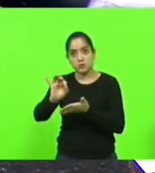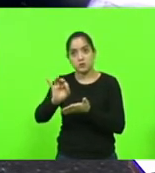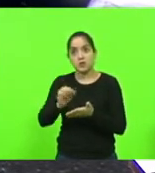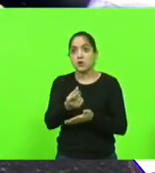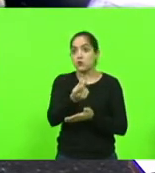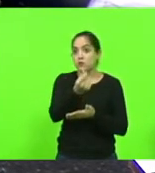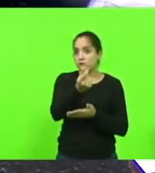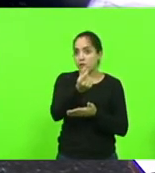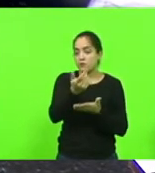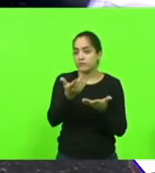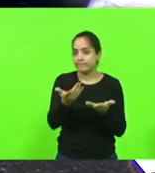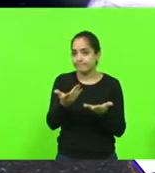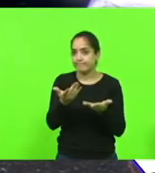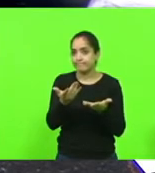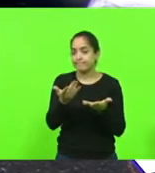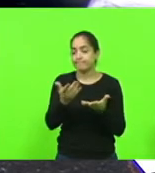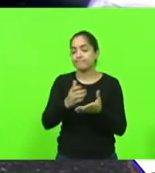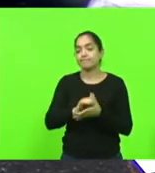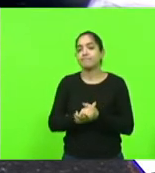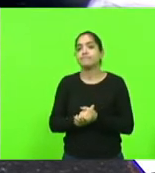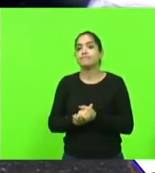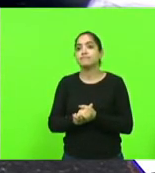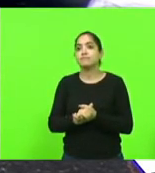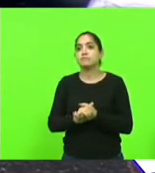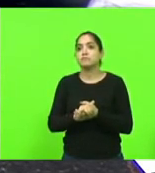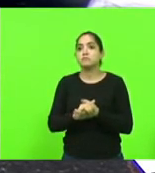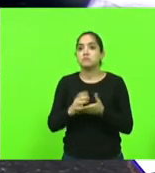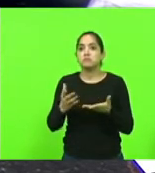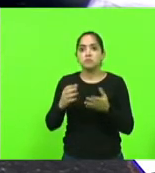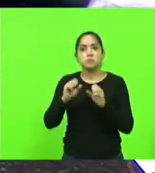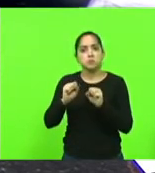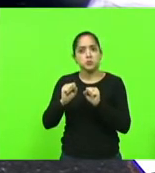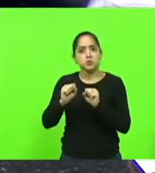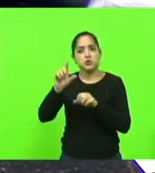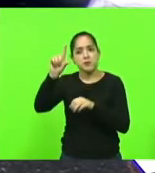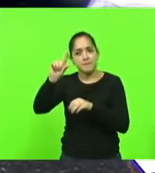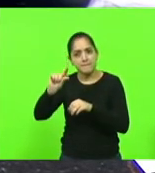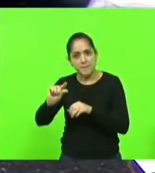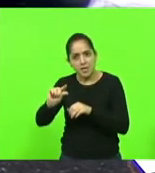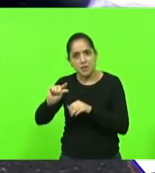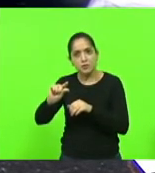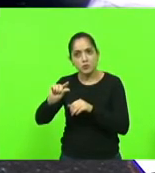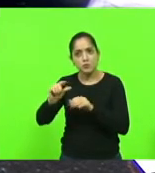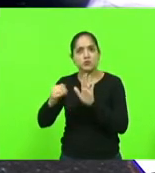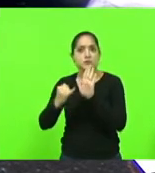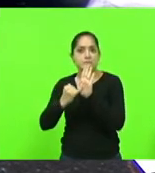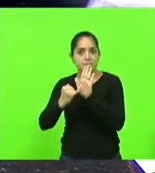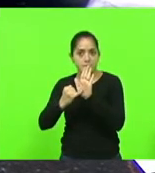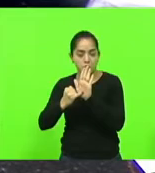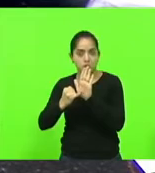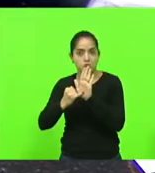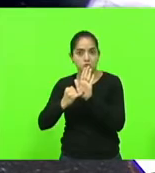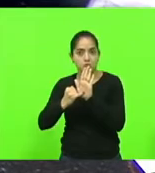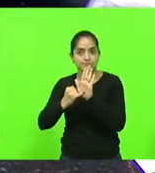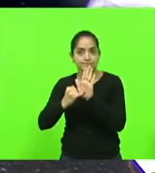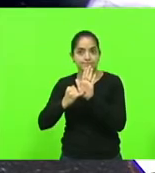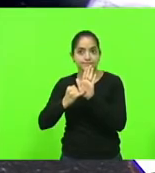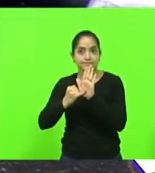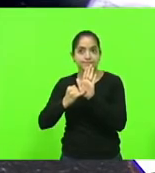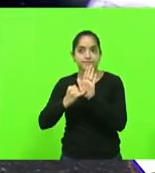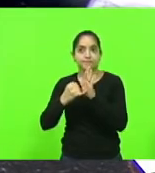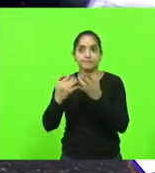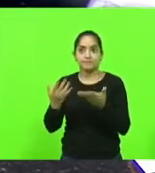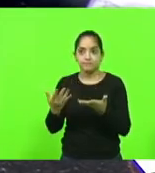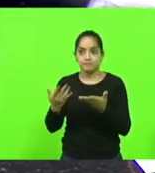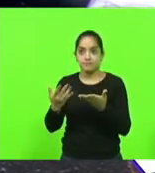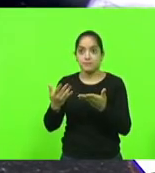tudo, será que não faria sentido ele cobrar um pouquinho a menos de imposto sobre tudo, para que